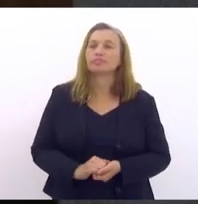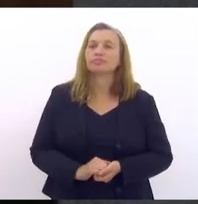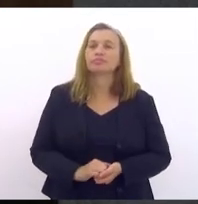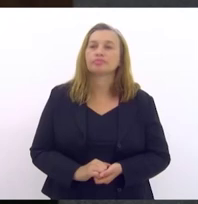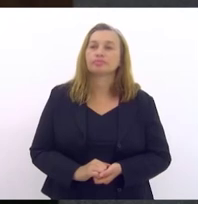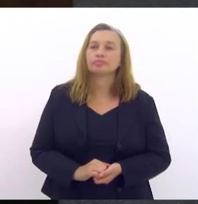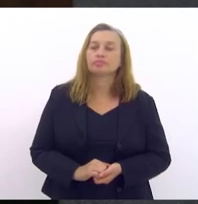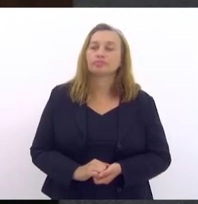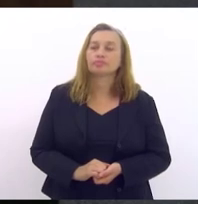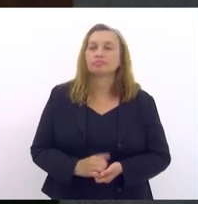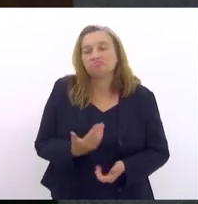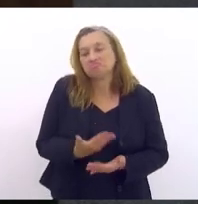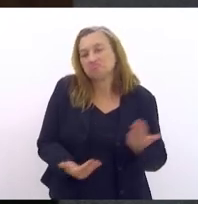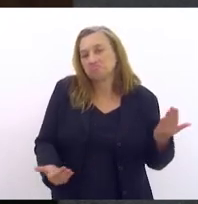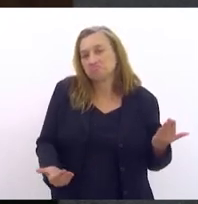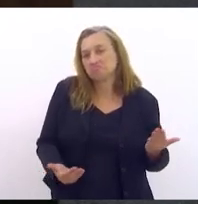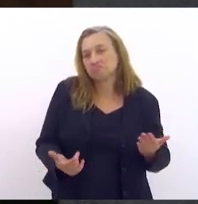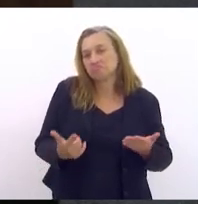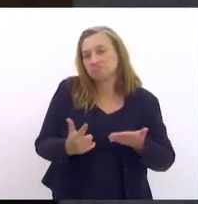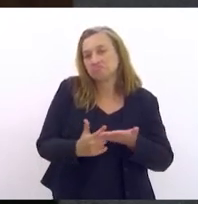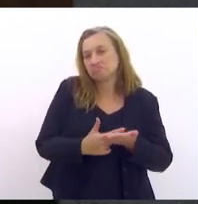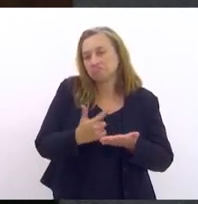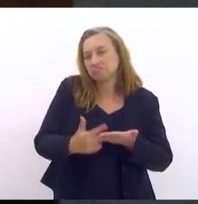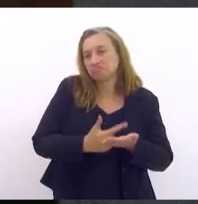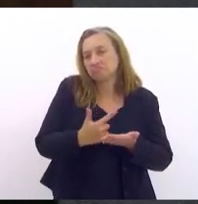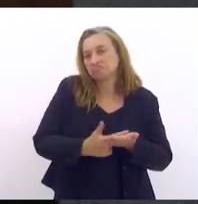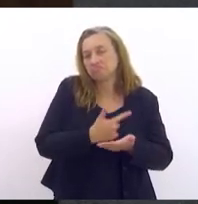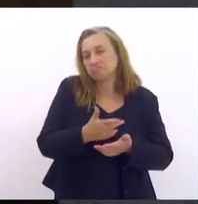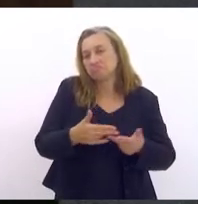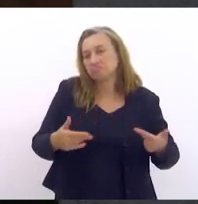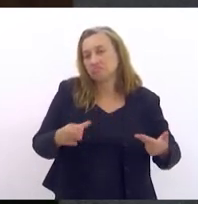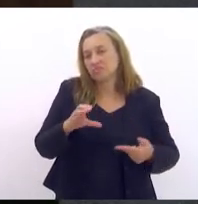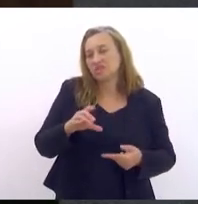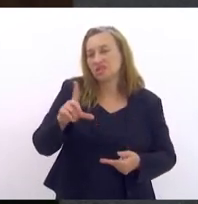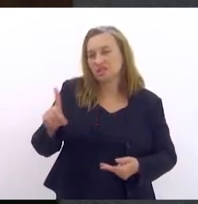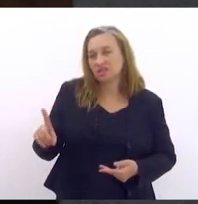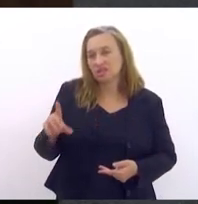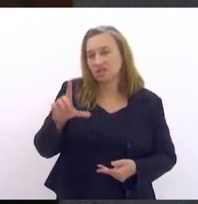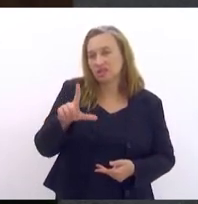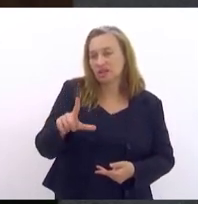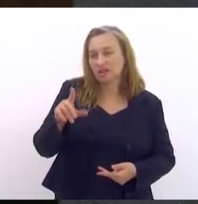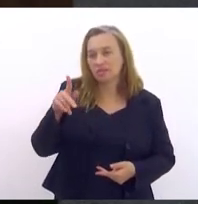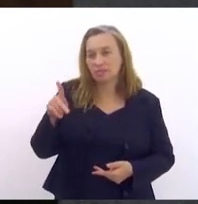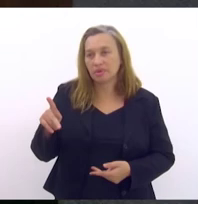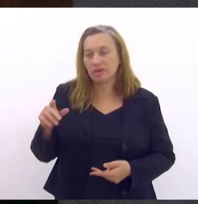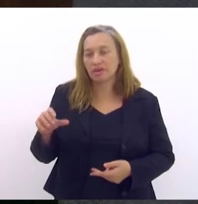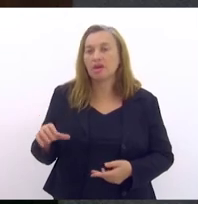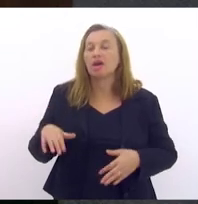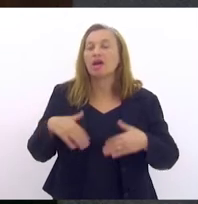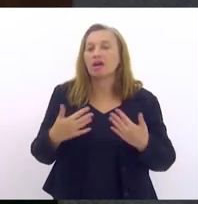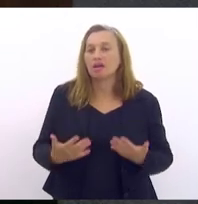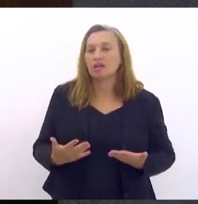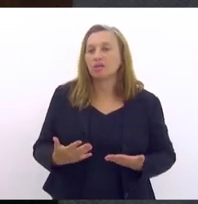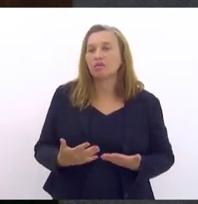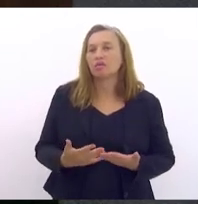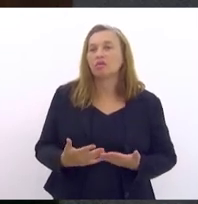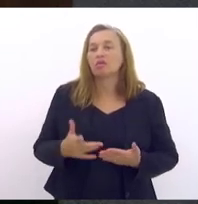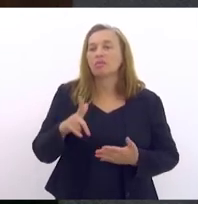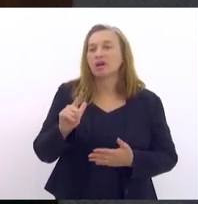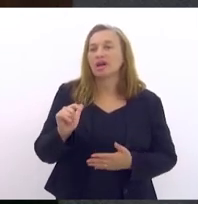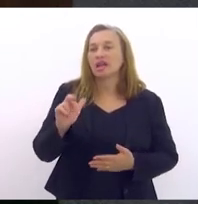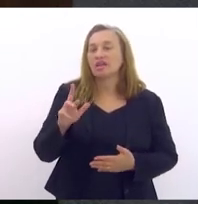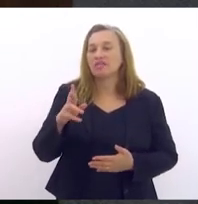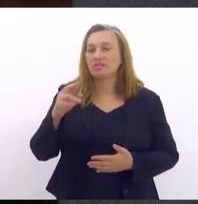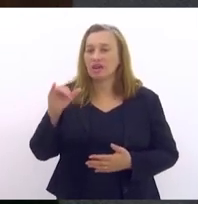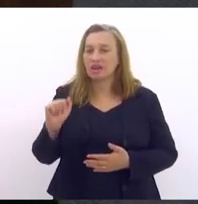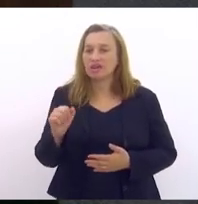Meier, a gente perdeu livros, todos os livros, CDs, LPs, enfim. E como a livraria já era muito